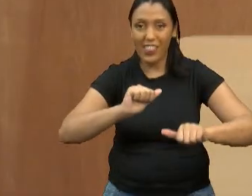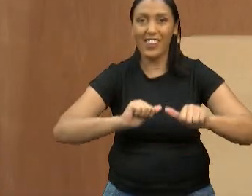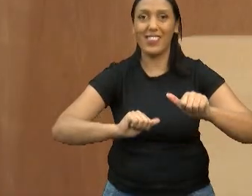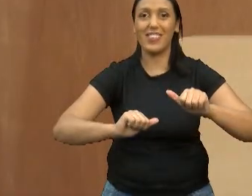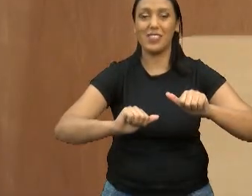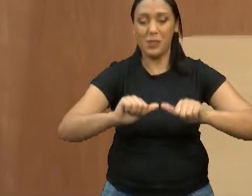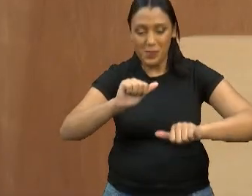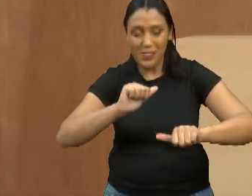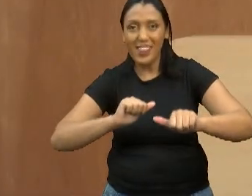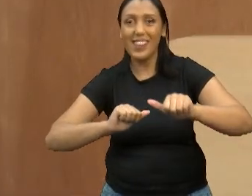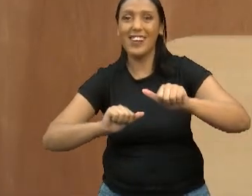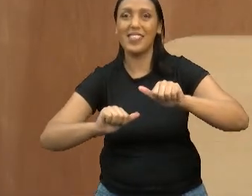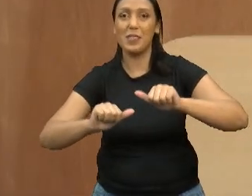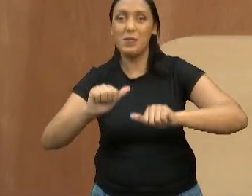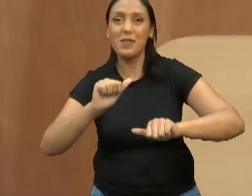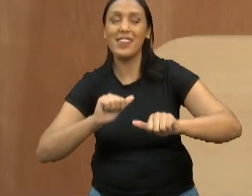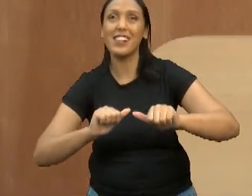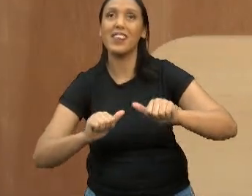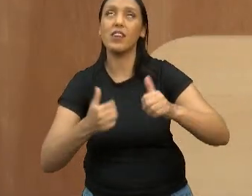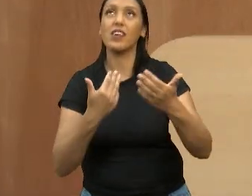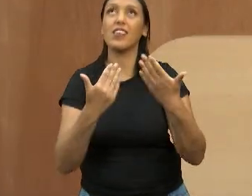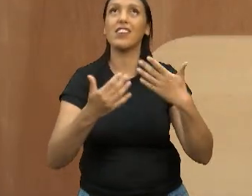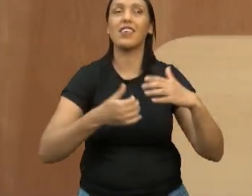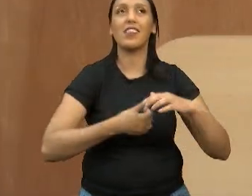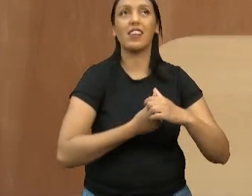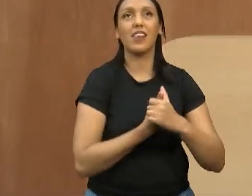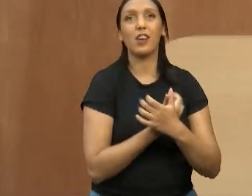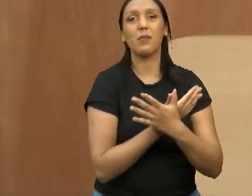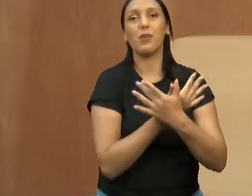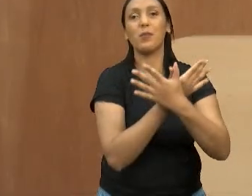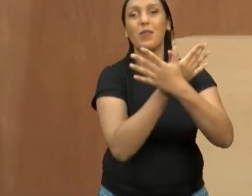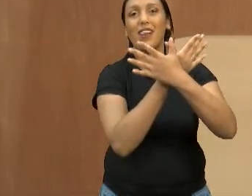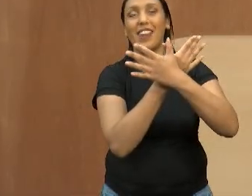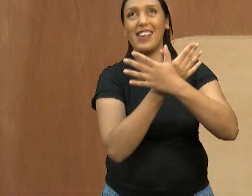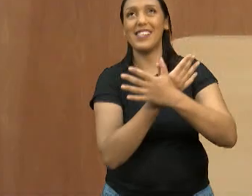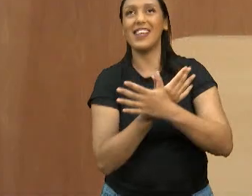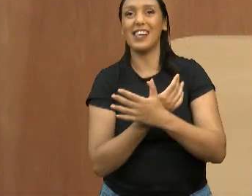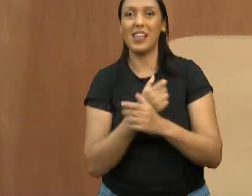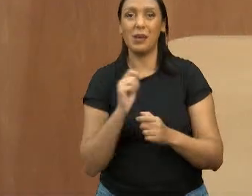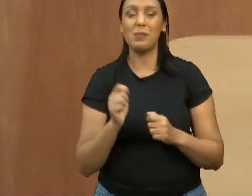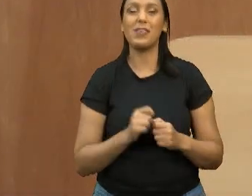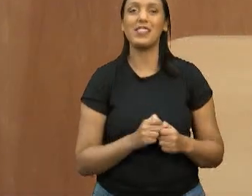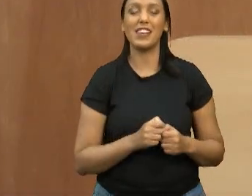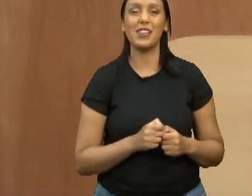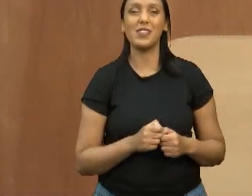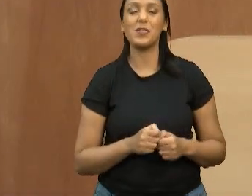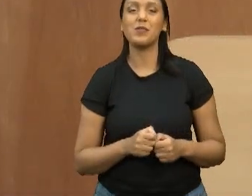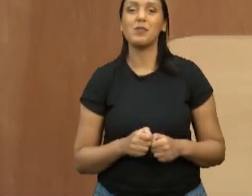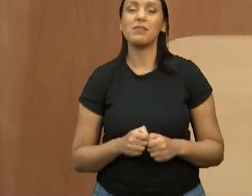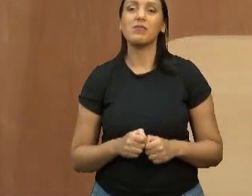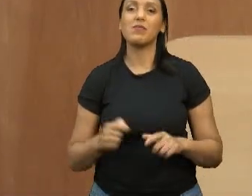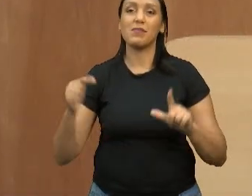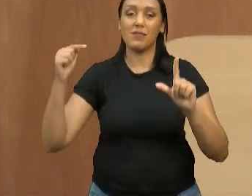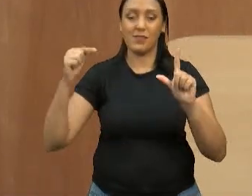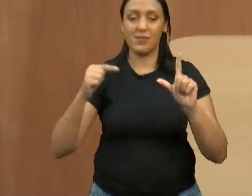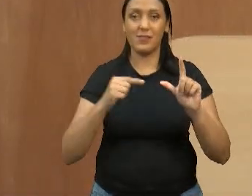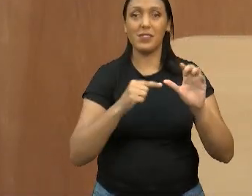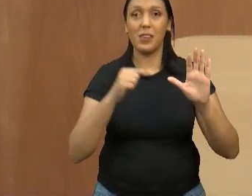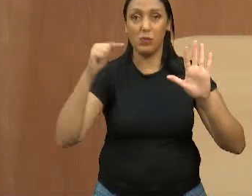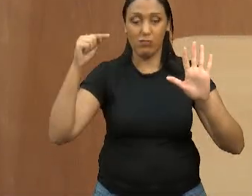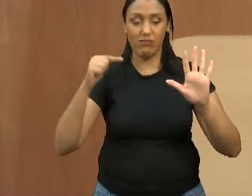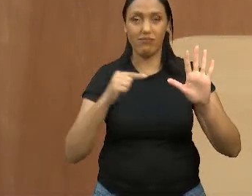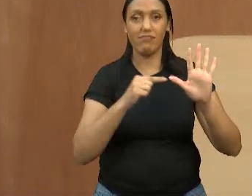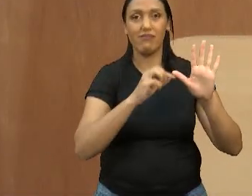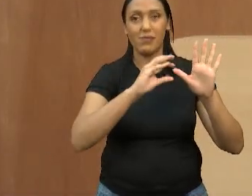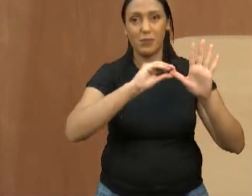borboletas, e outras tantas pessoas em outras tantas esquinas e lugares. palcos, ruas, para tentar se